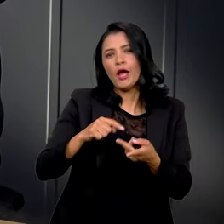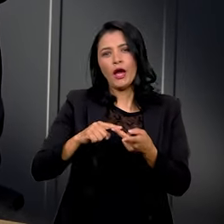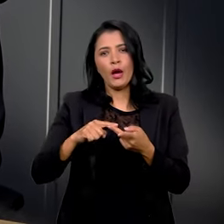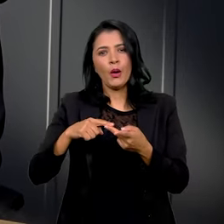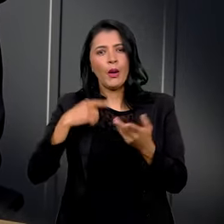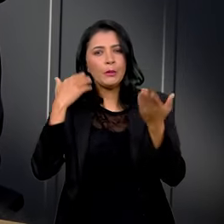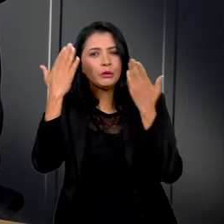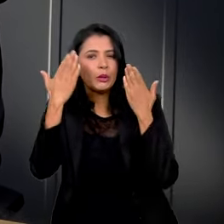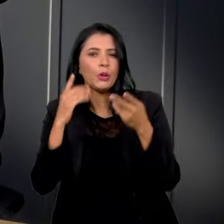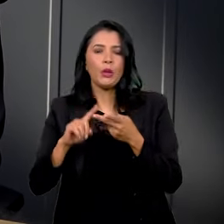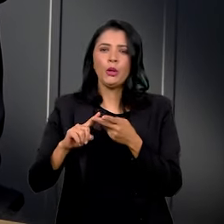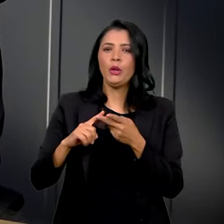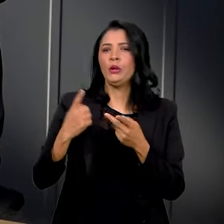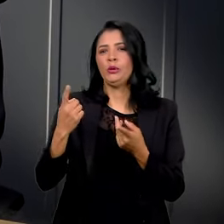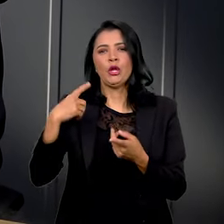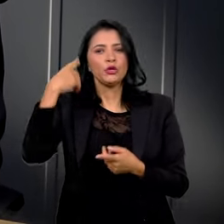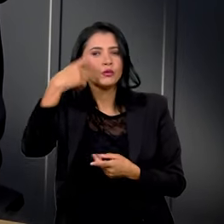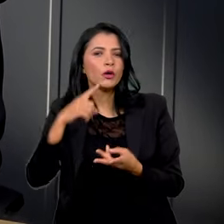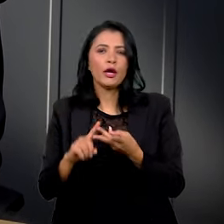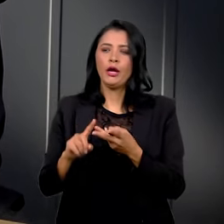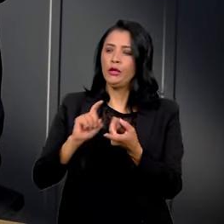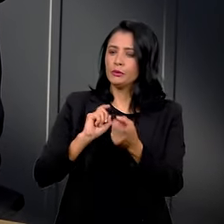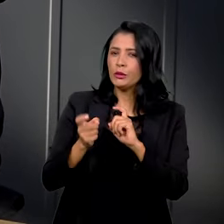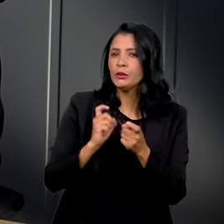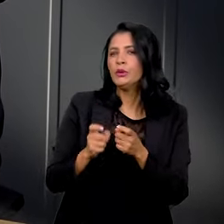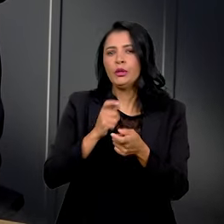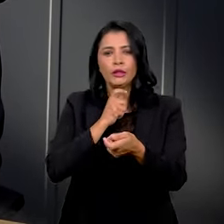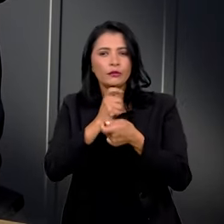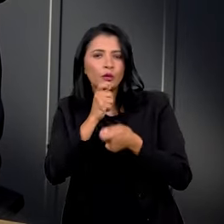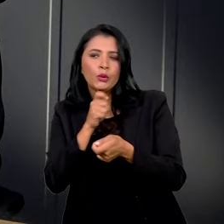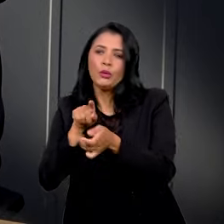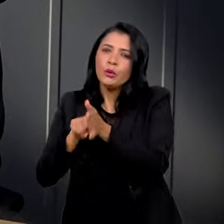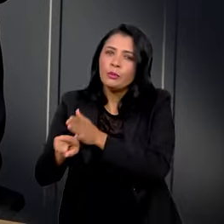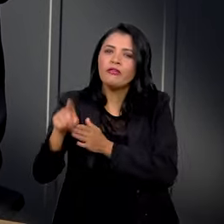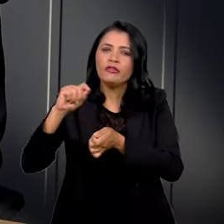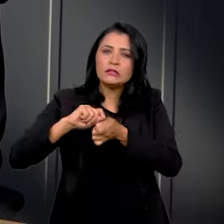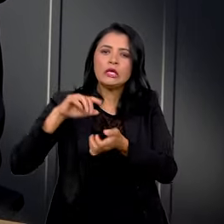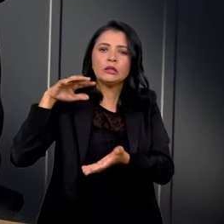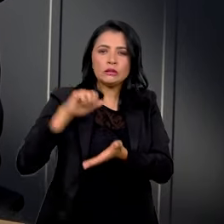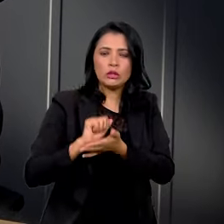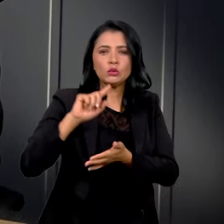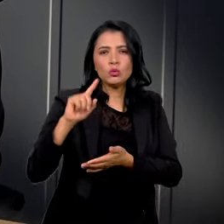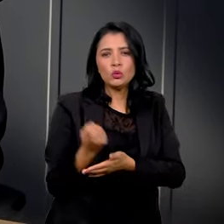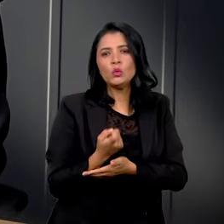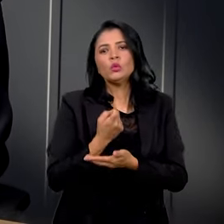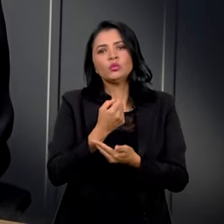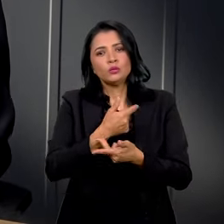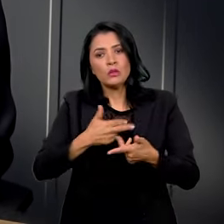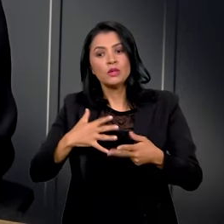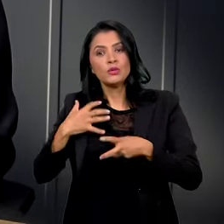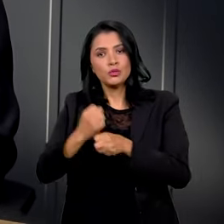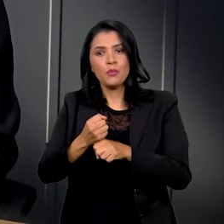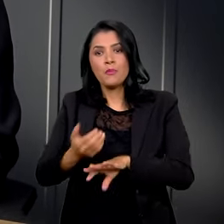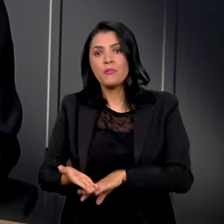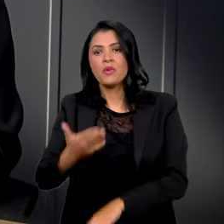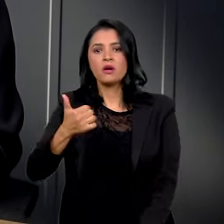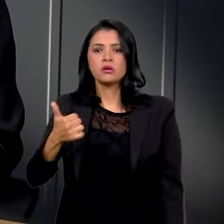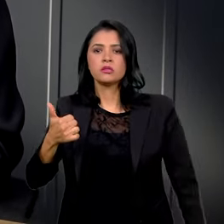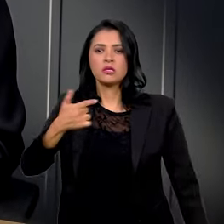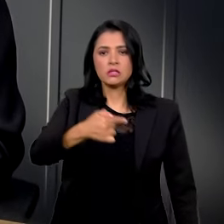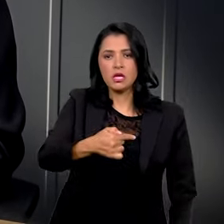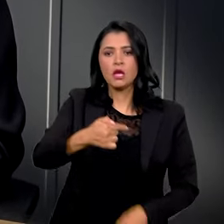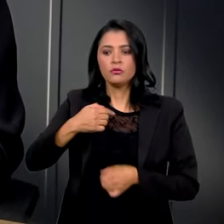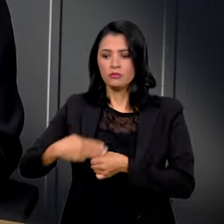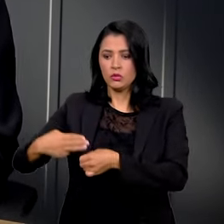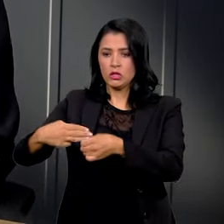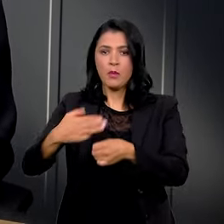advogados pedagogos administradores entrevistadores para realizarem o cadastro único né que já atenderam mais de 17 municípios né que